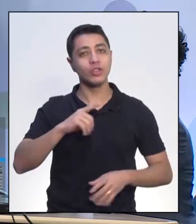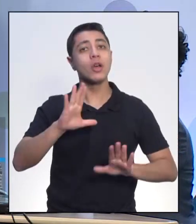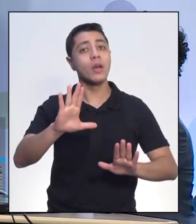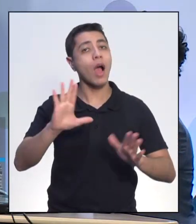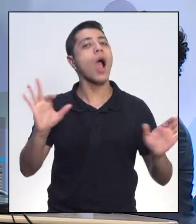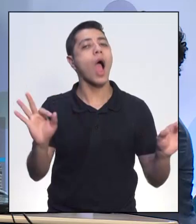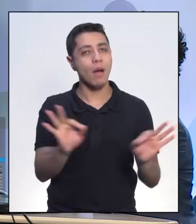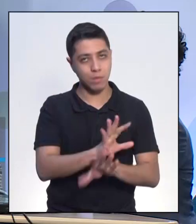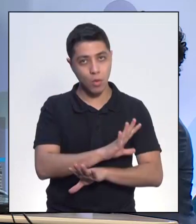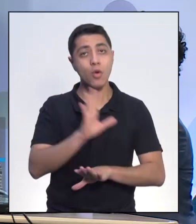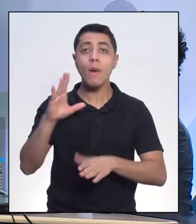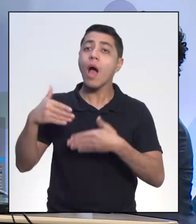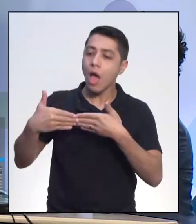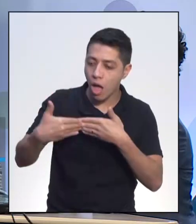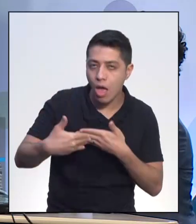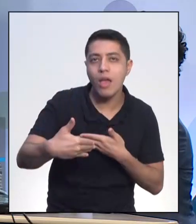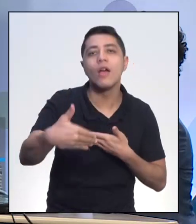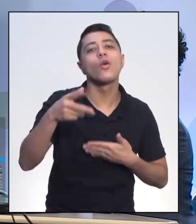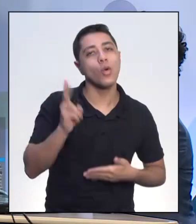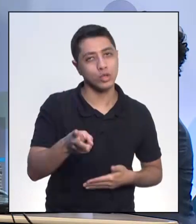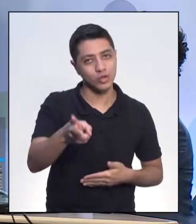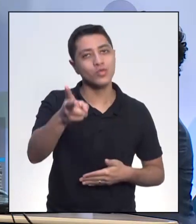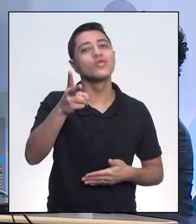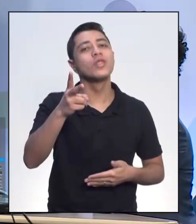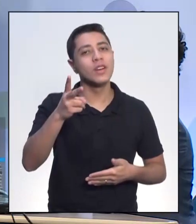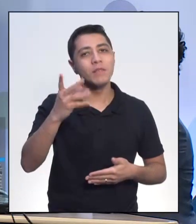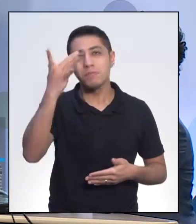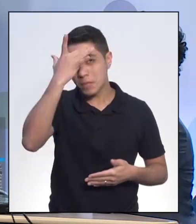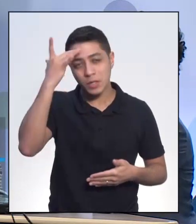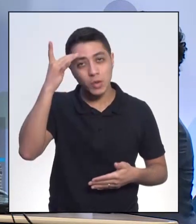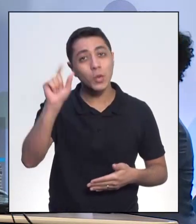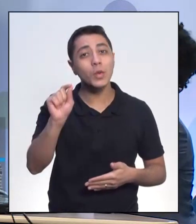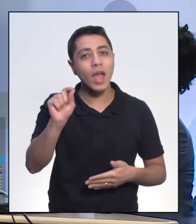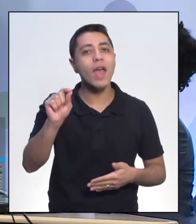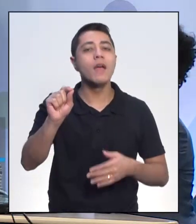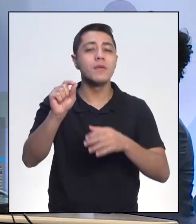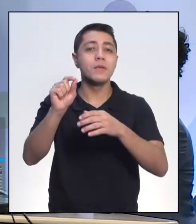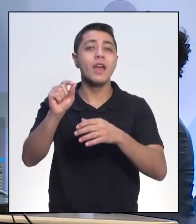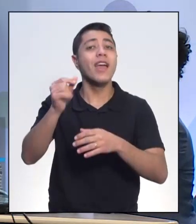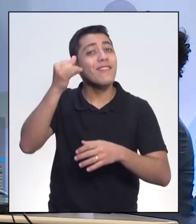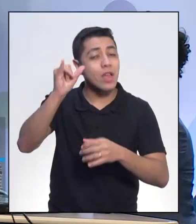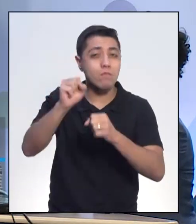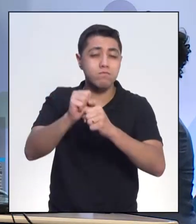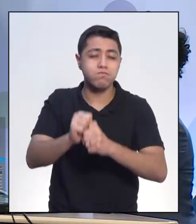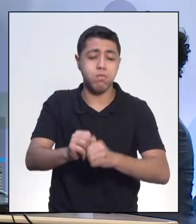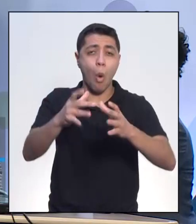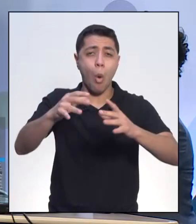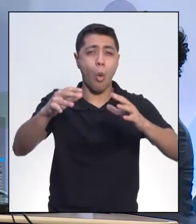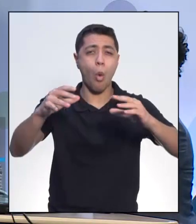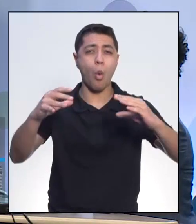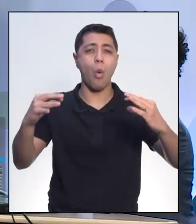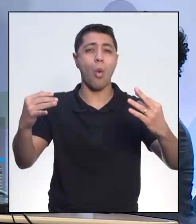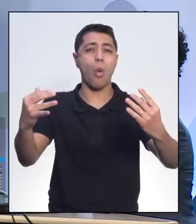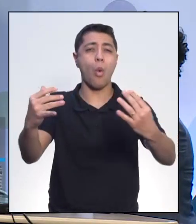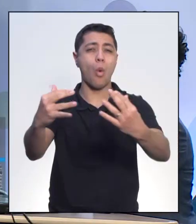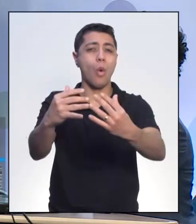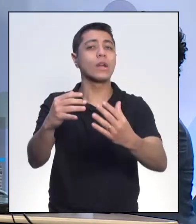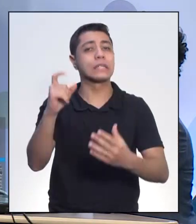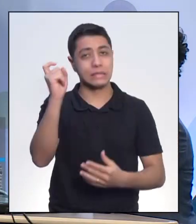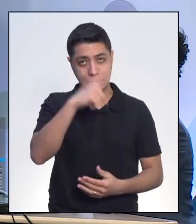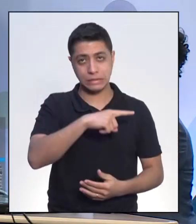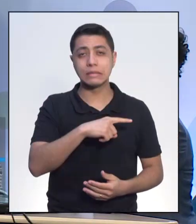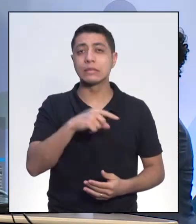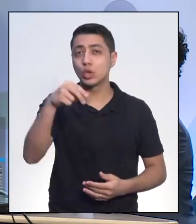questão aí, né, de não ser energia nuclear, mas sim as armas nucleares. Porque a energia nuclear, tudo bem, né, para uma fonte de